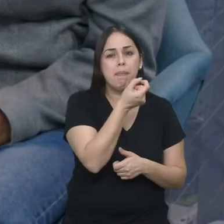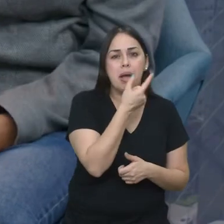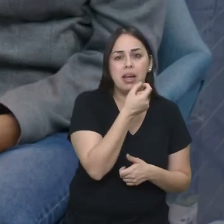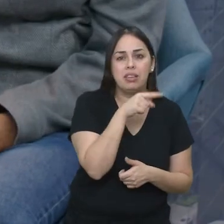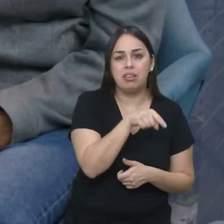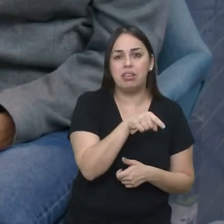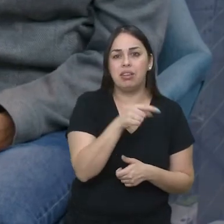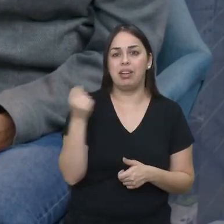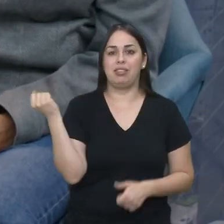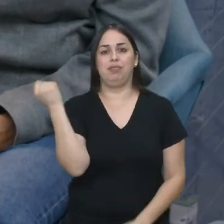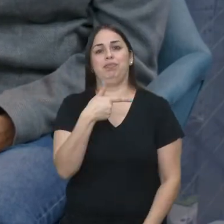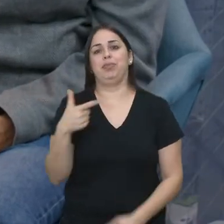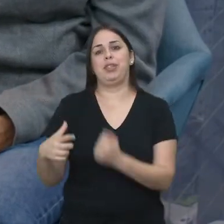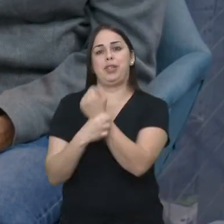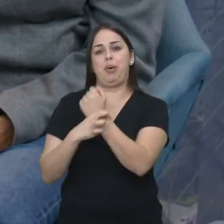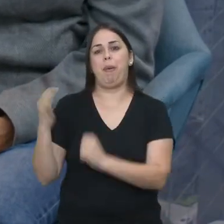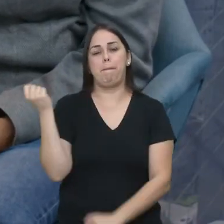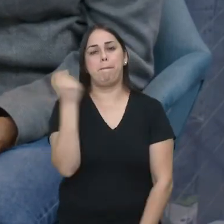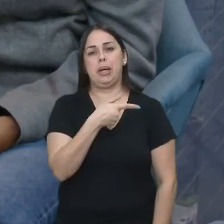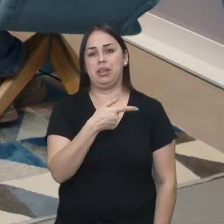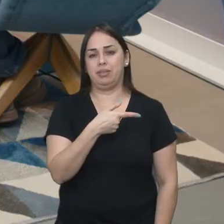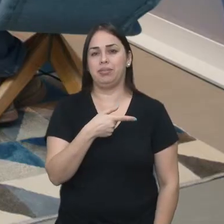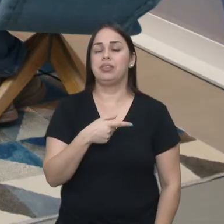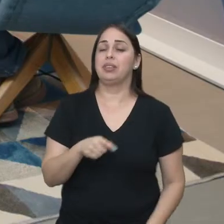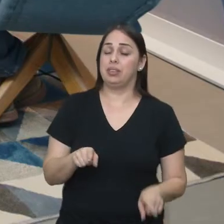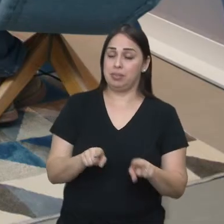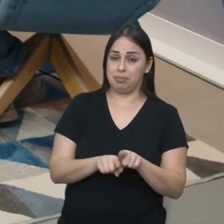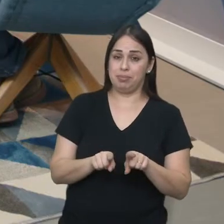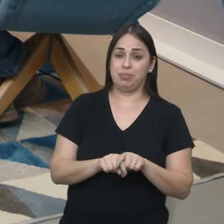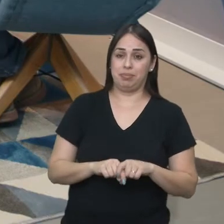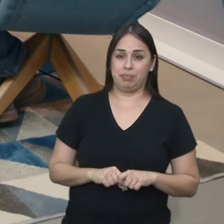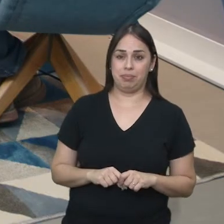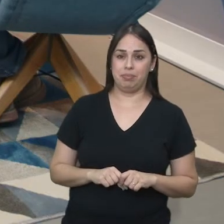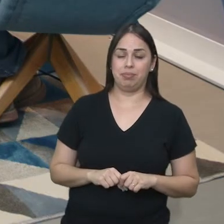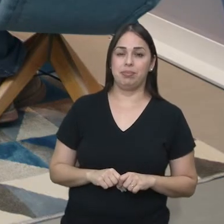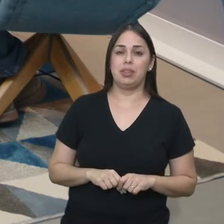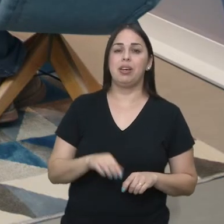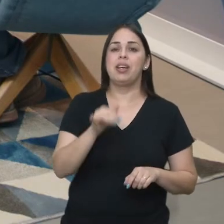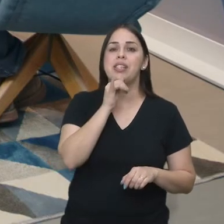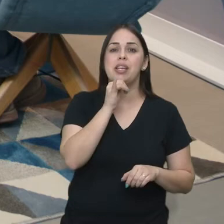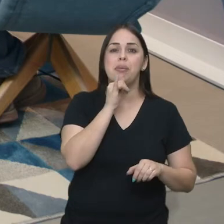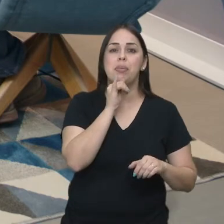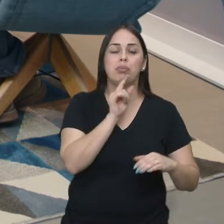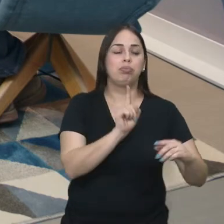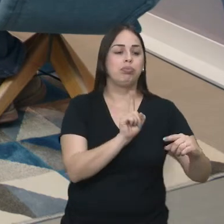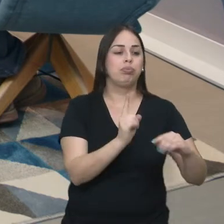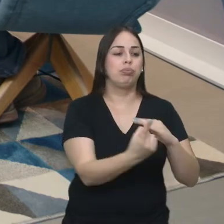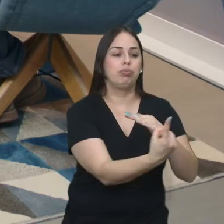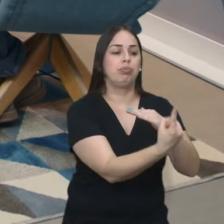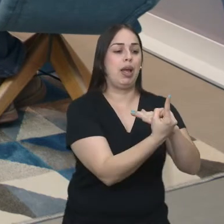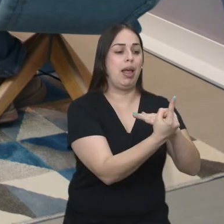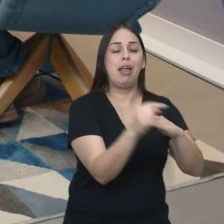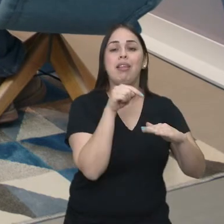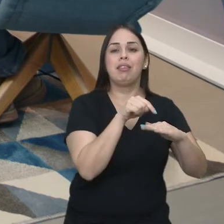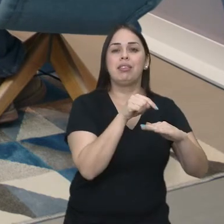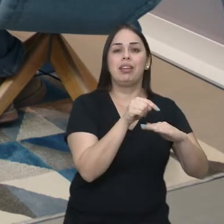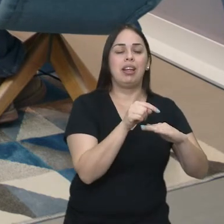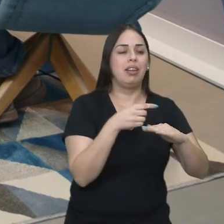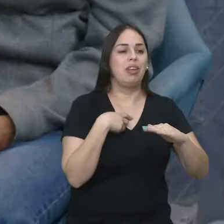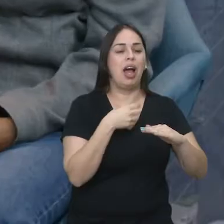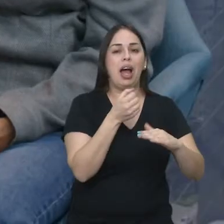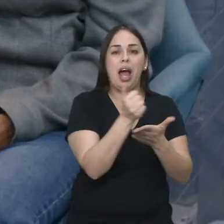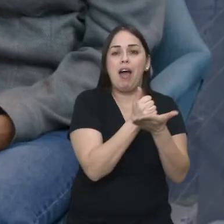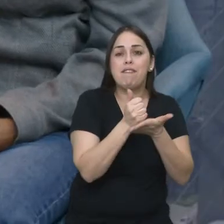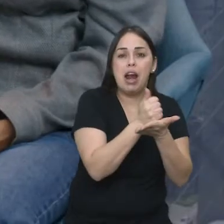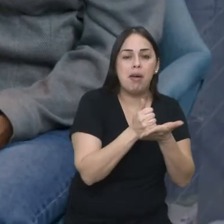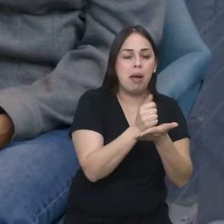entram na farmácia e compram, mesmo aqueles que estão ali na bancada, que não precisa nem de prescrição. Aqueles